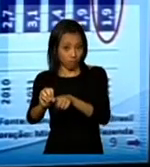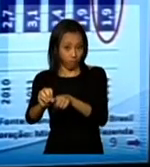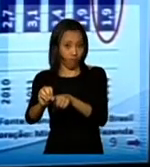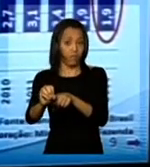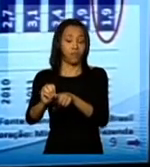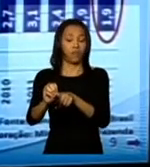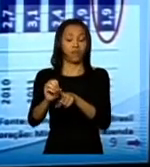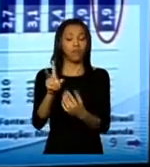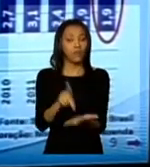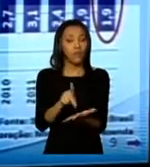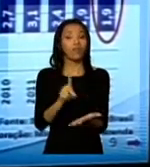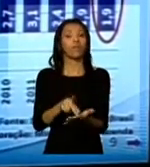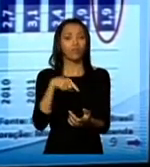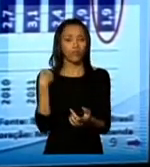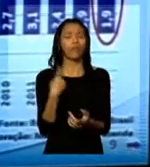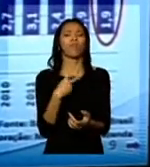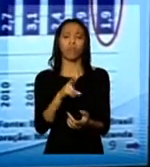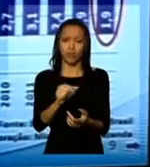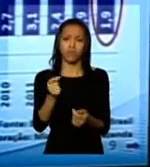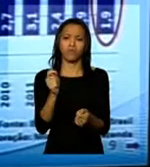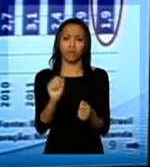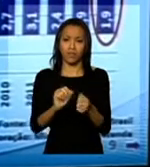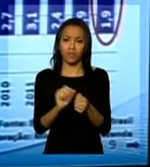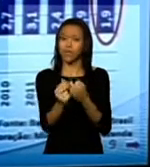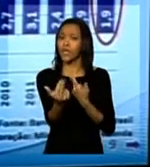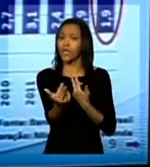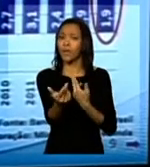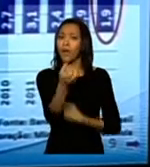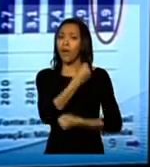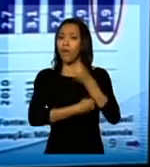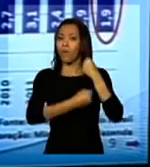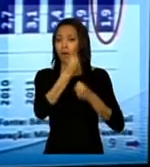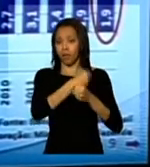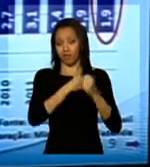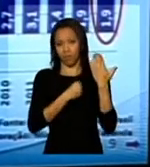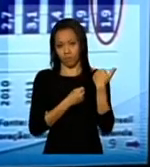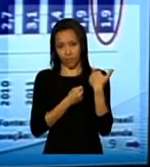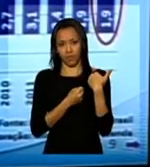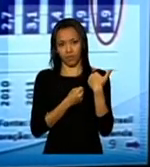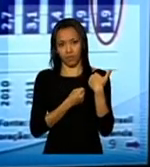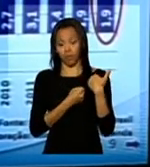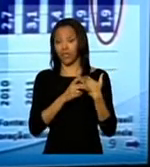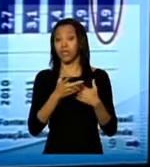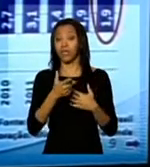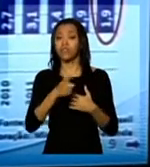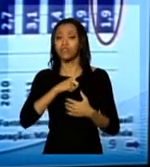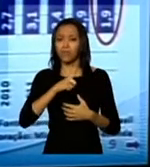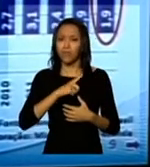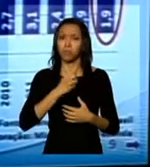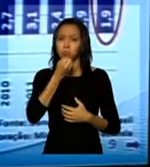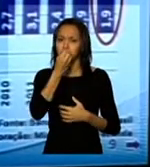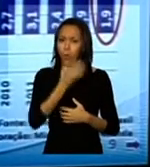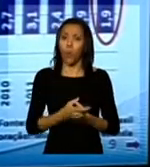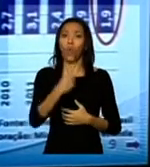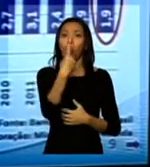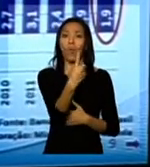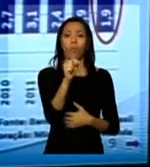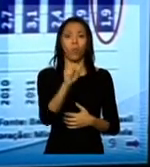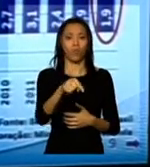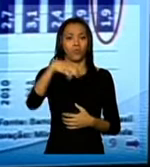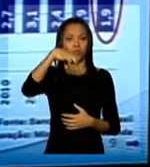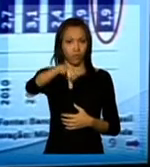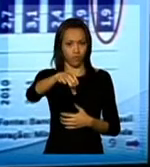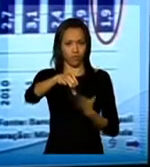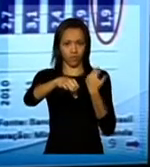verdade, vamos fazer o mesmo que fizemos o ano passado em termos de resultado, resultado de 1,9.